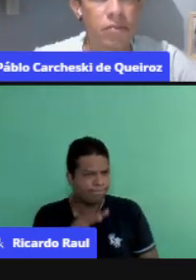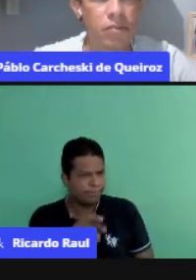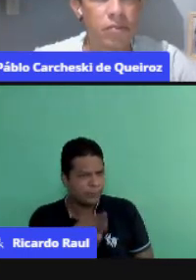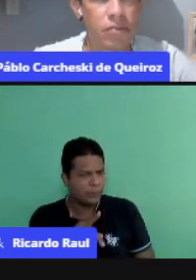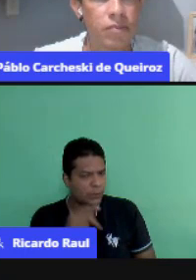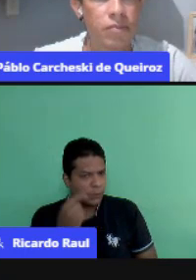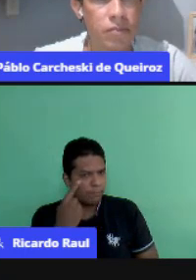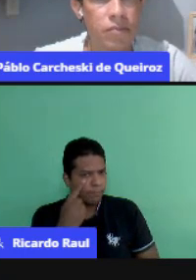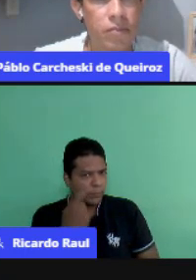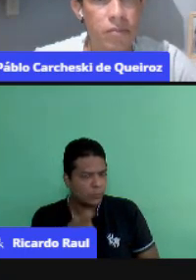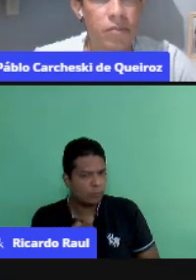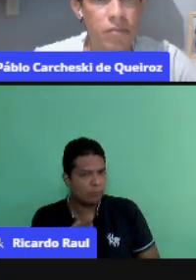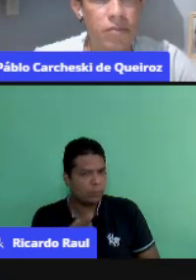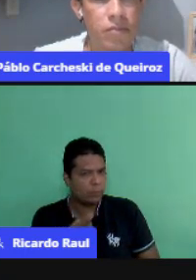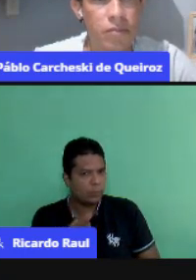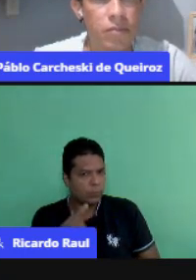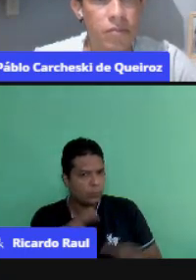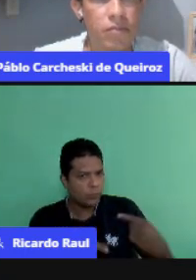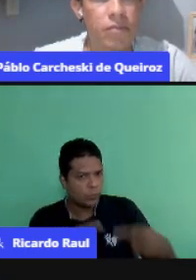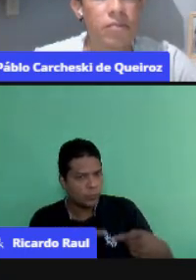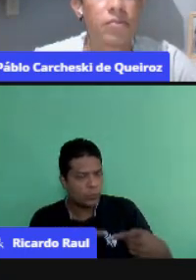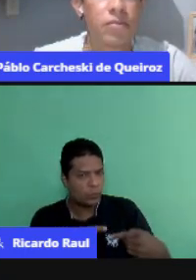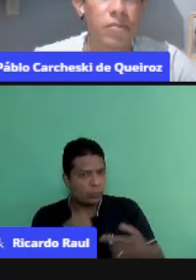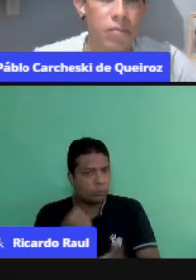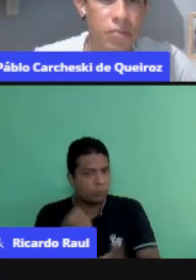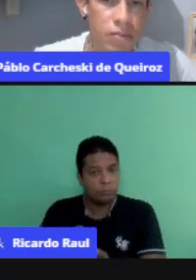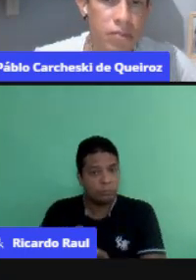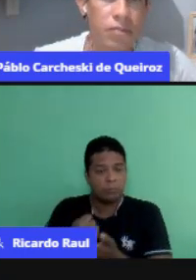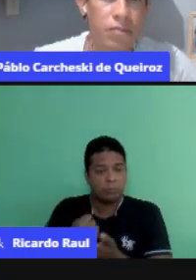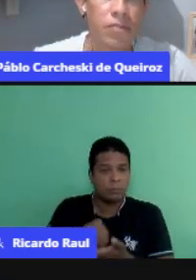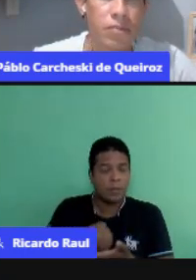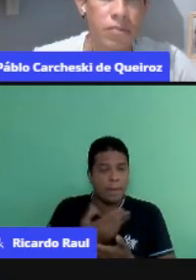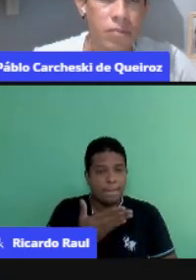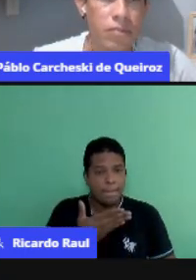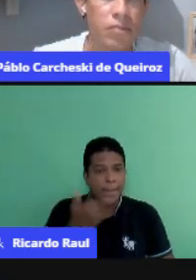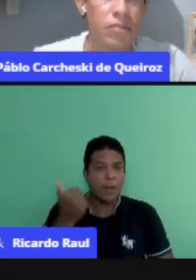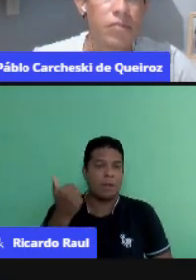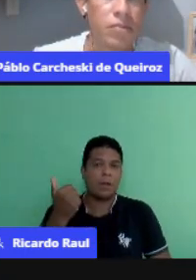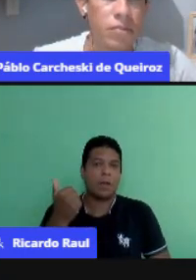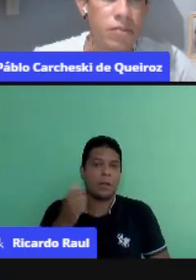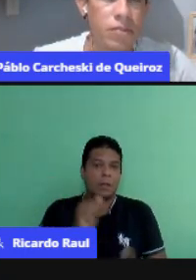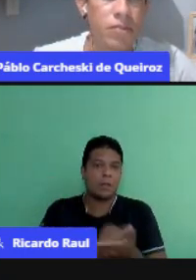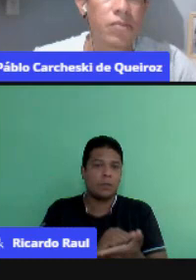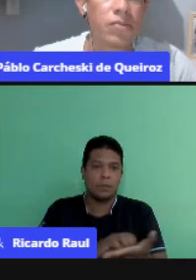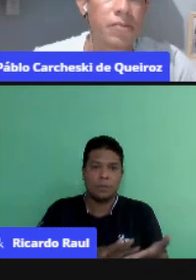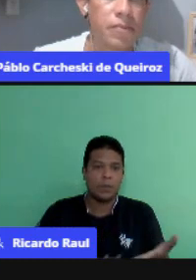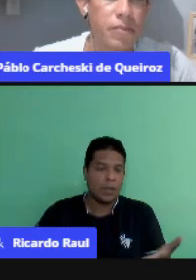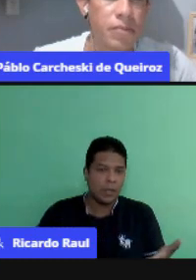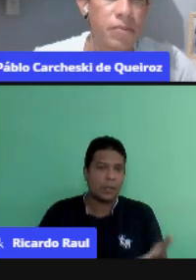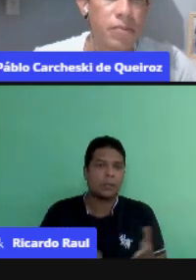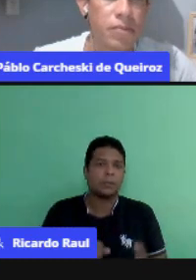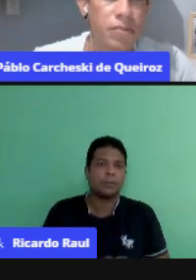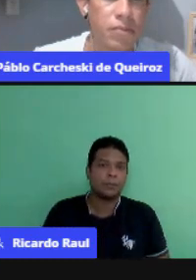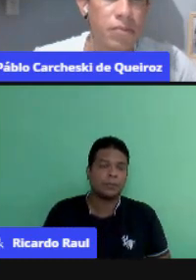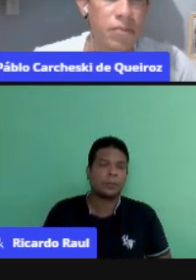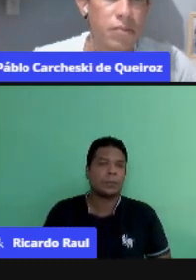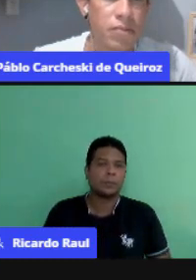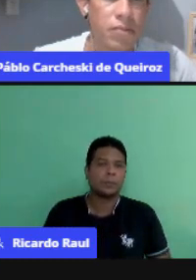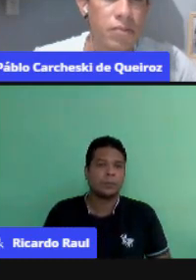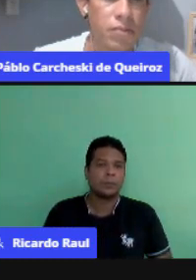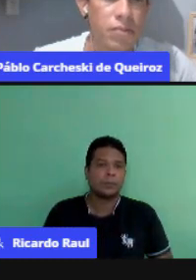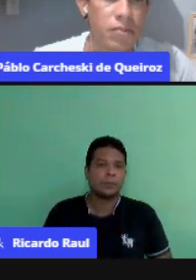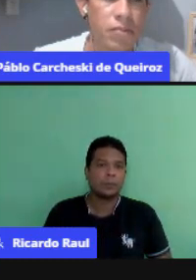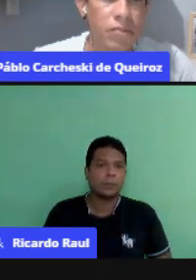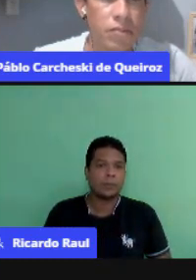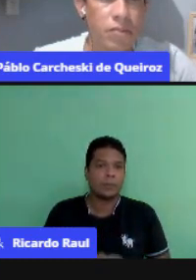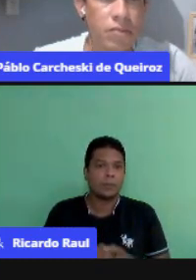discutir conosco essa divergência, nos ajudando então a melhorar os conteúdos, as atividades que nós trabalhamos, que nós